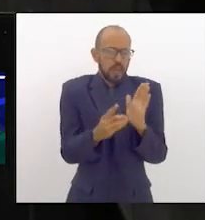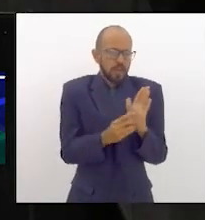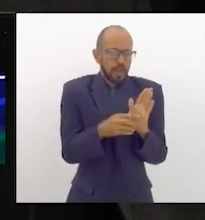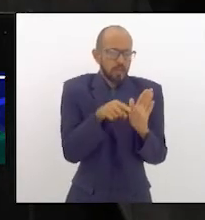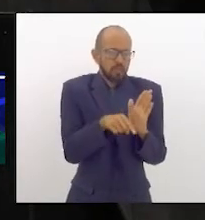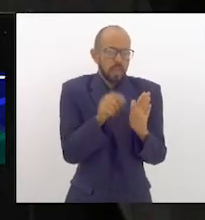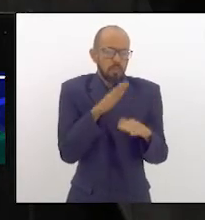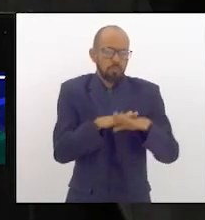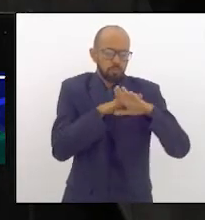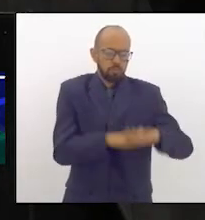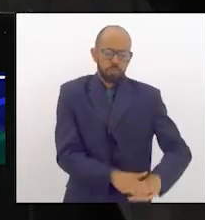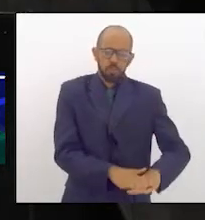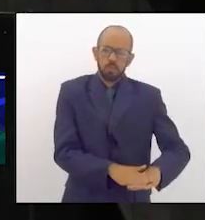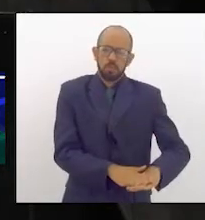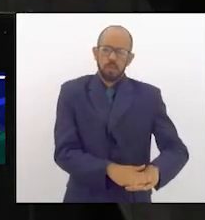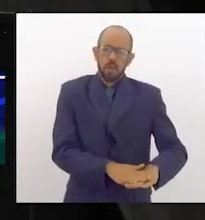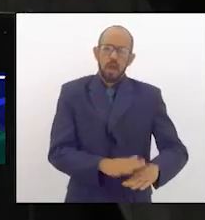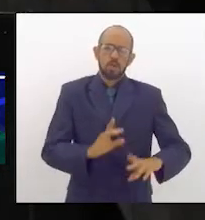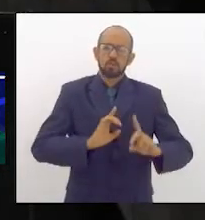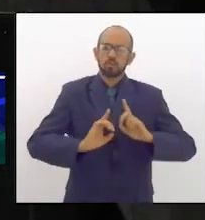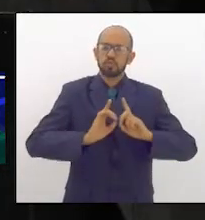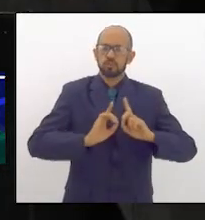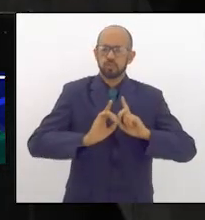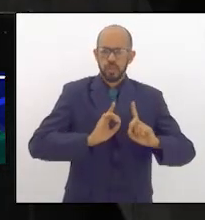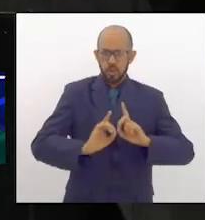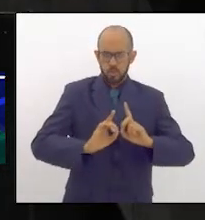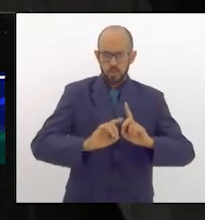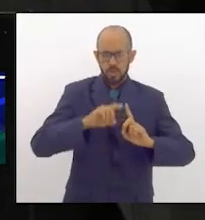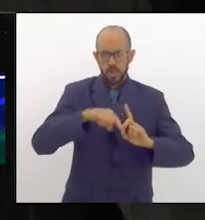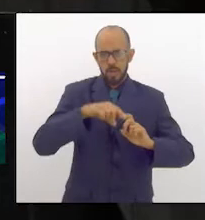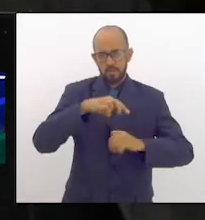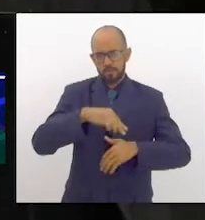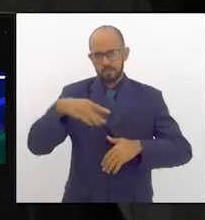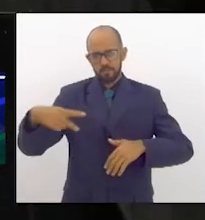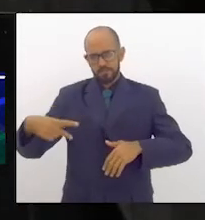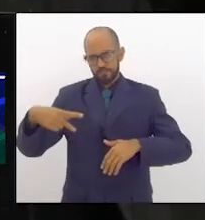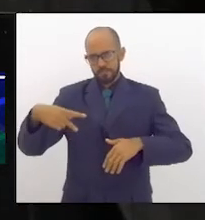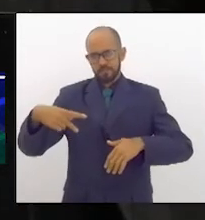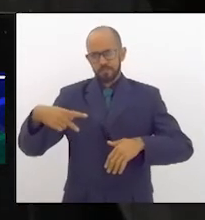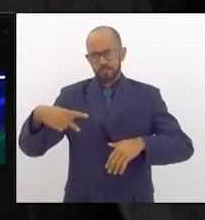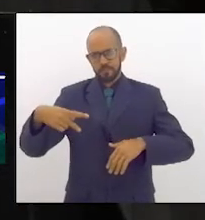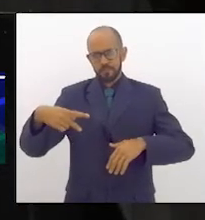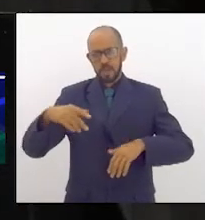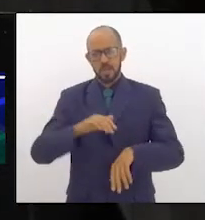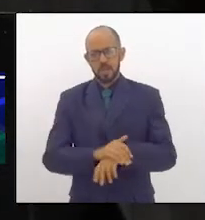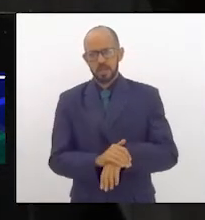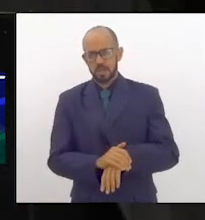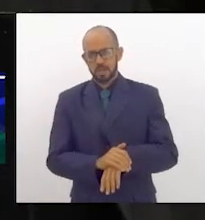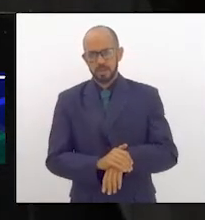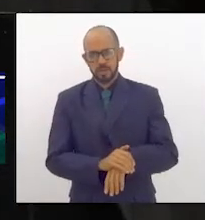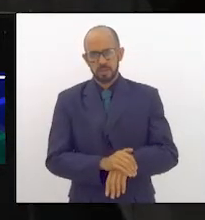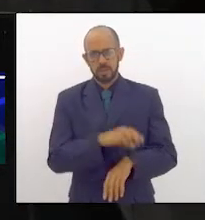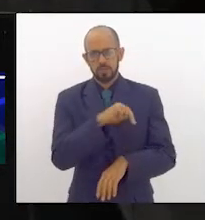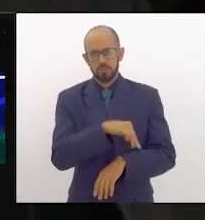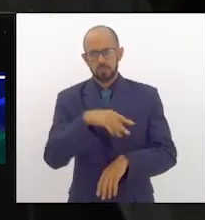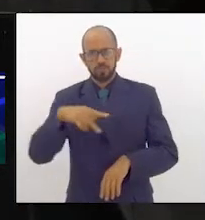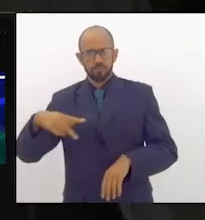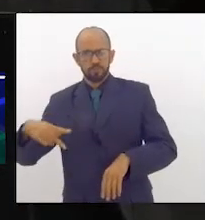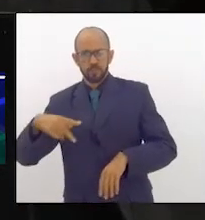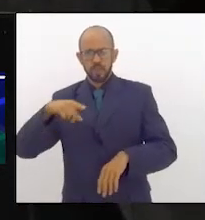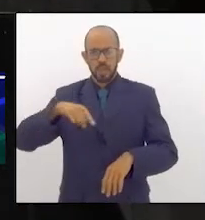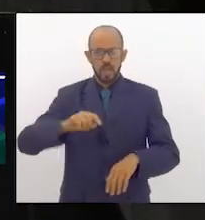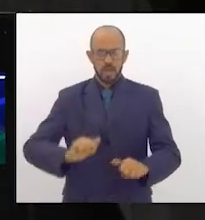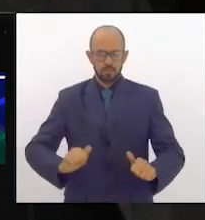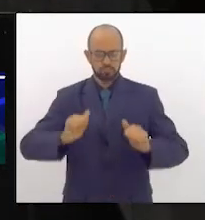inibidor do debate que a medida provisória a medida provisória é um ato discricionário do Presidente da República sem